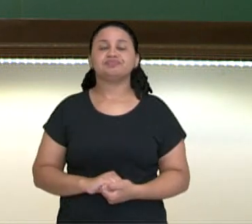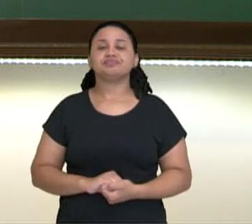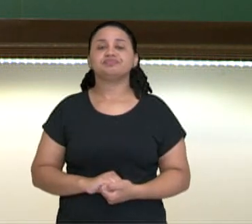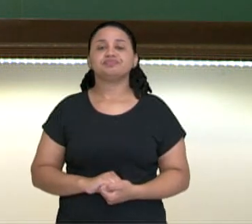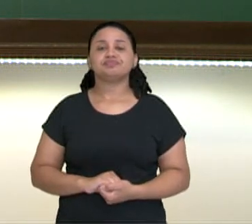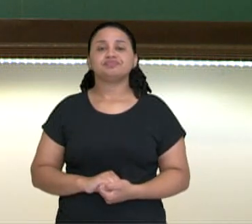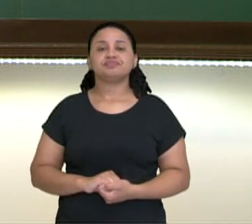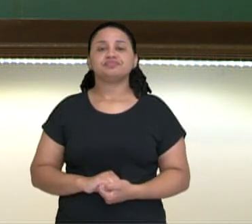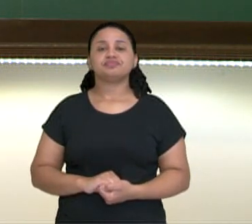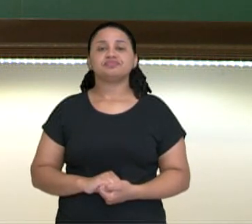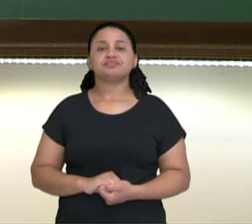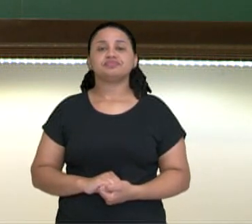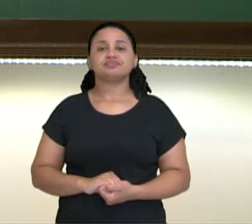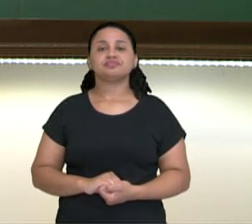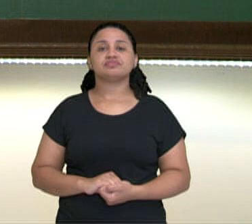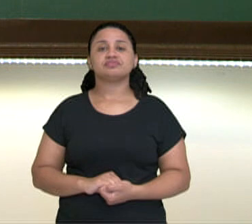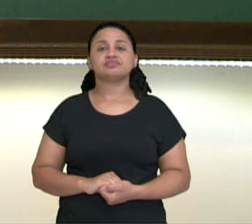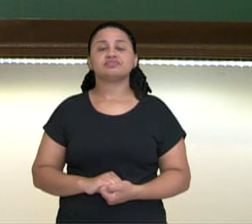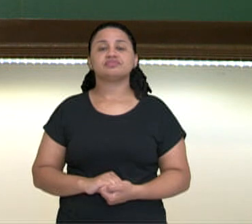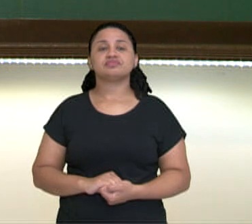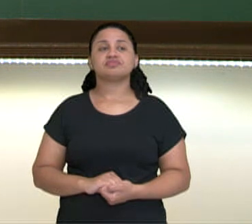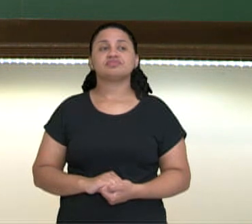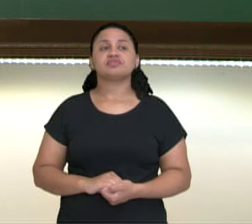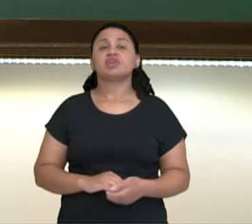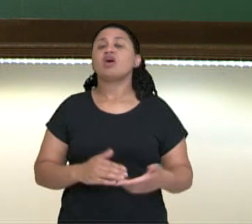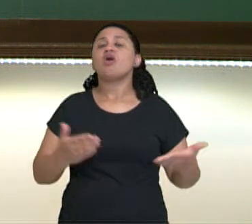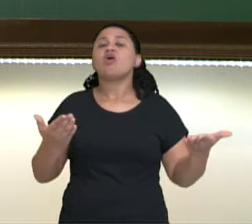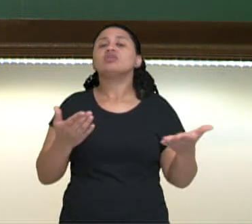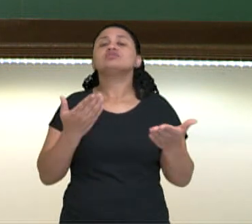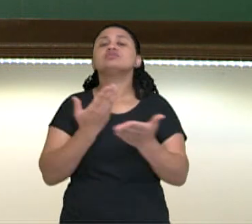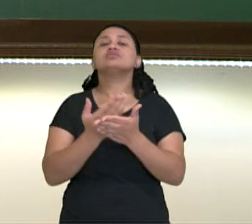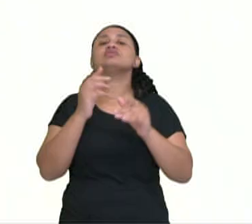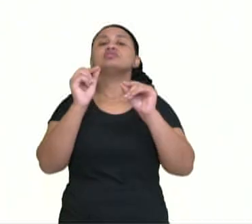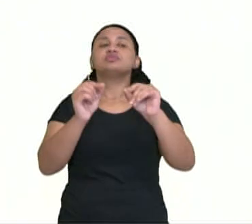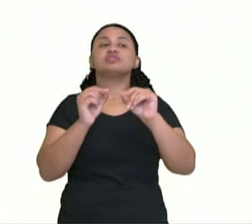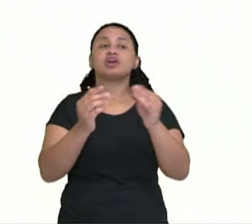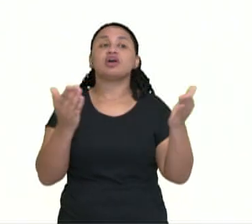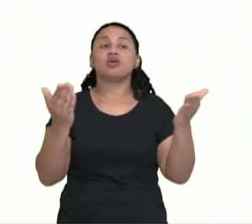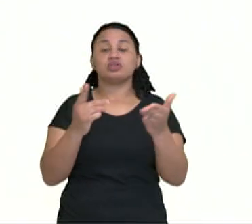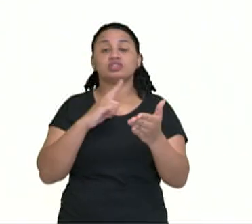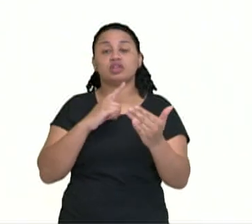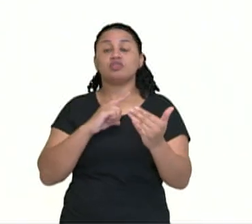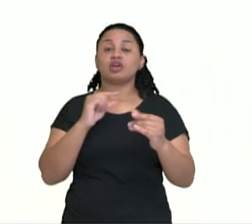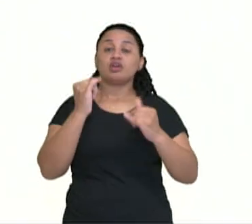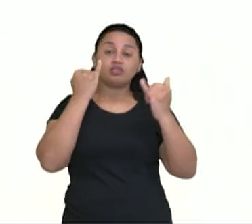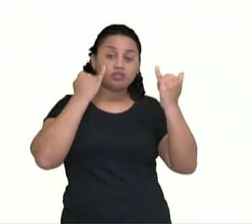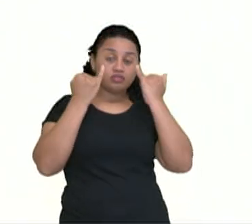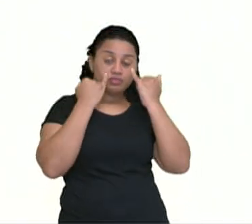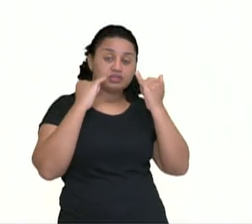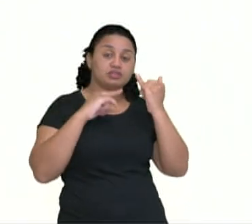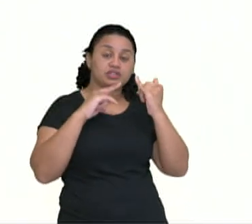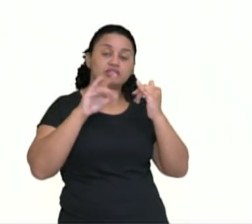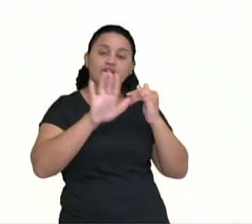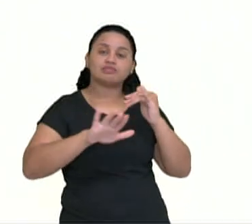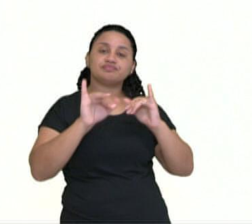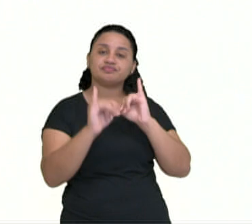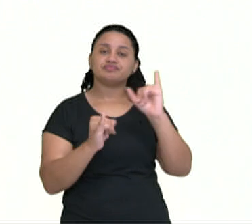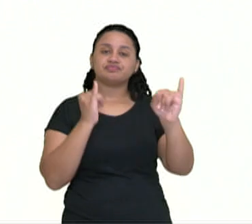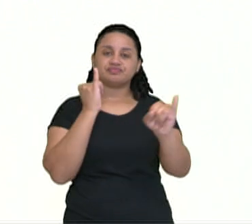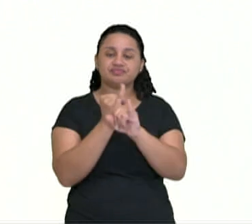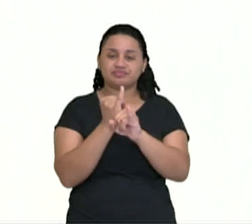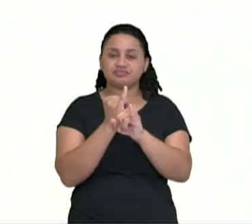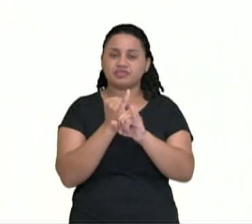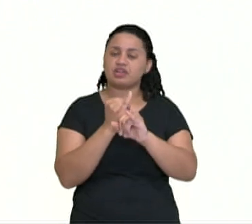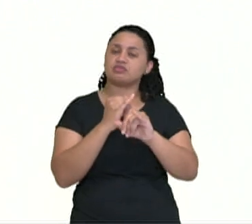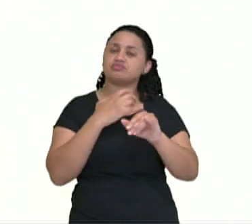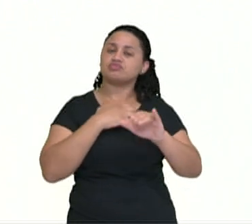What did you study today? Hoje nós estudamos as informações em ambientes virtuais, aqueles que estão nos meios